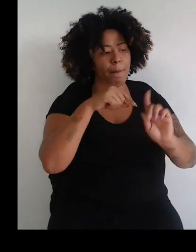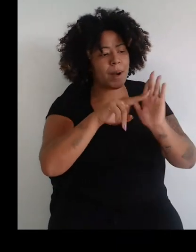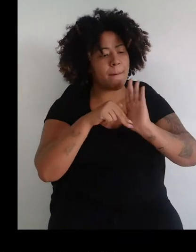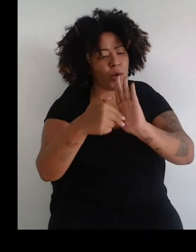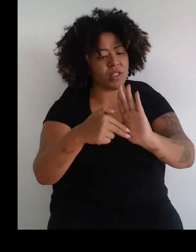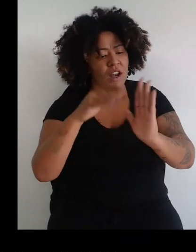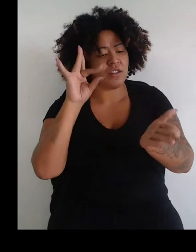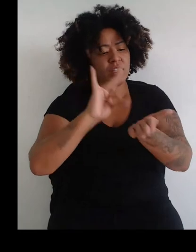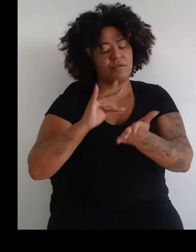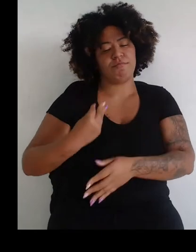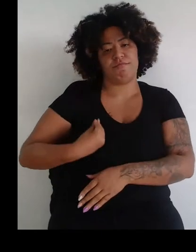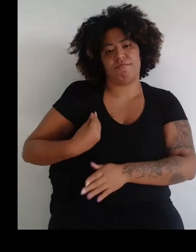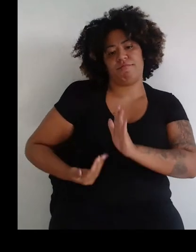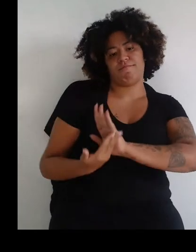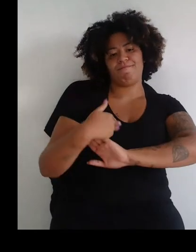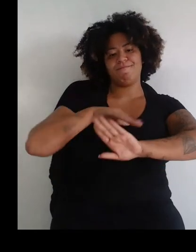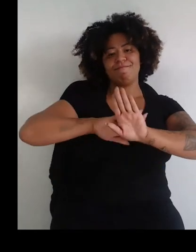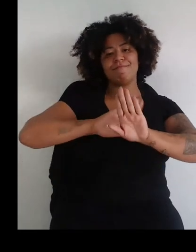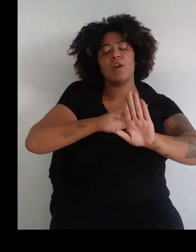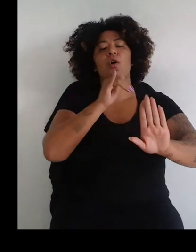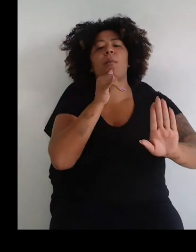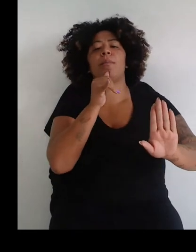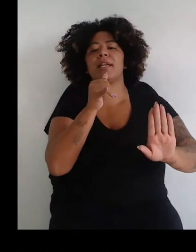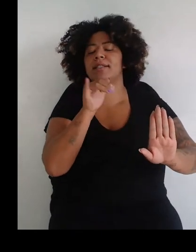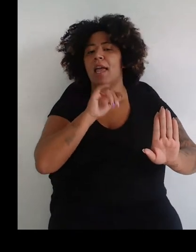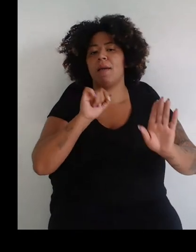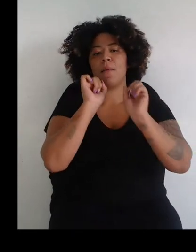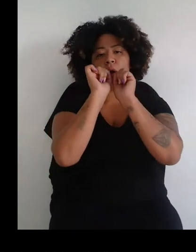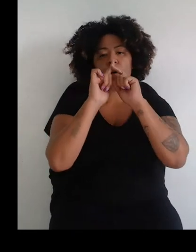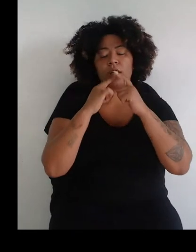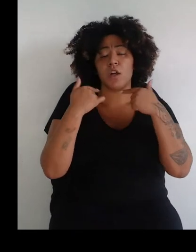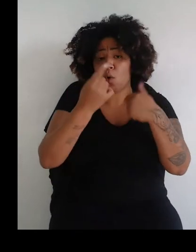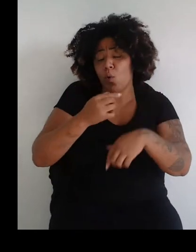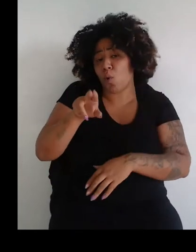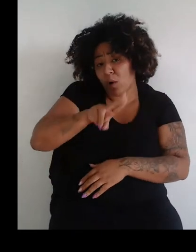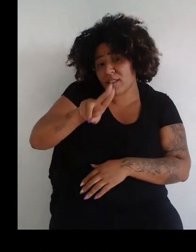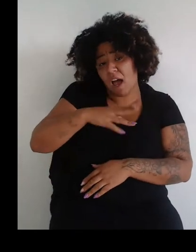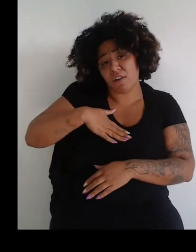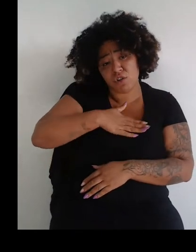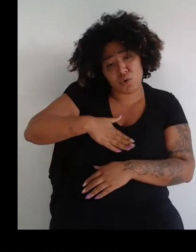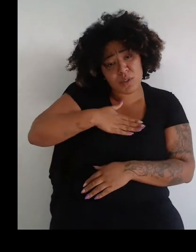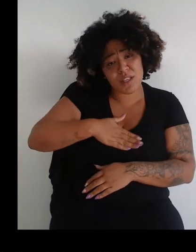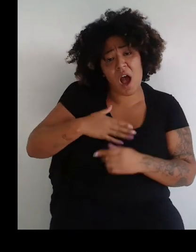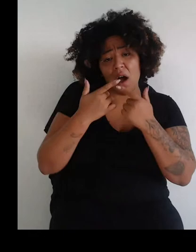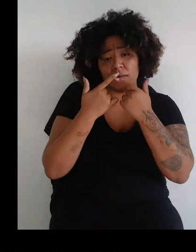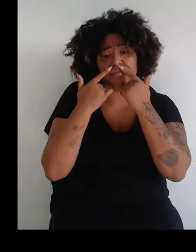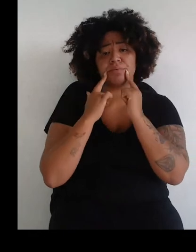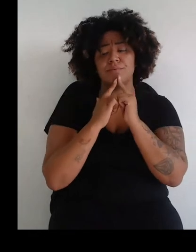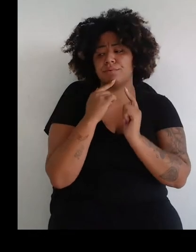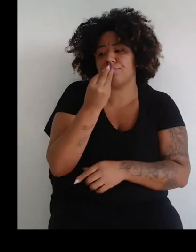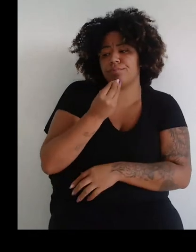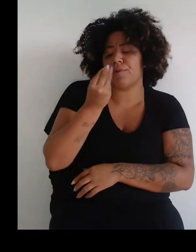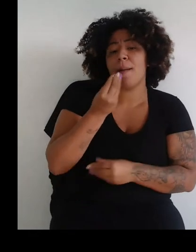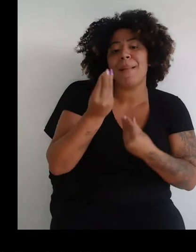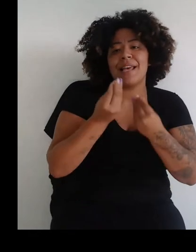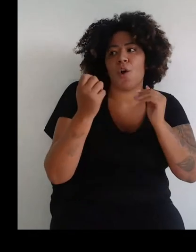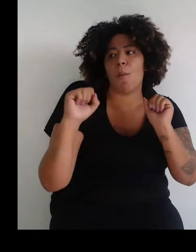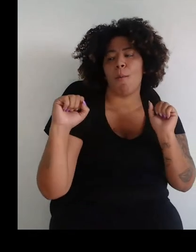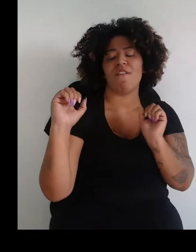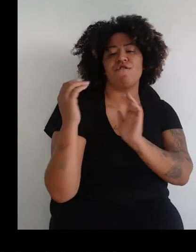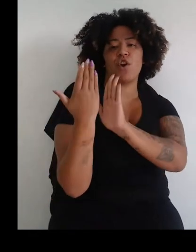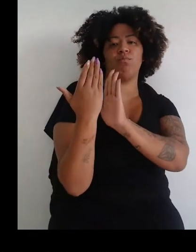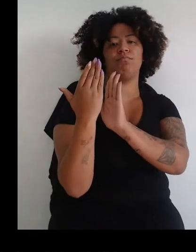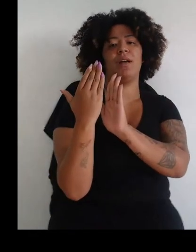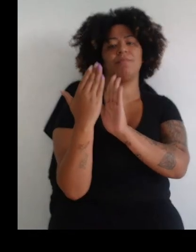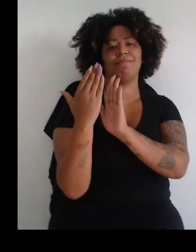os lábios pintados os olhos alegres que afrontavam os reformadores como no entanto quando ele